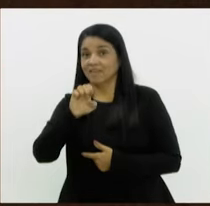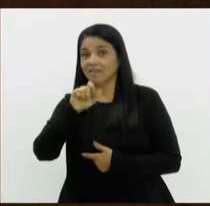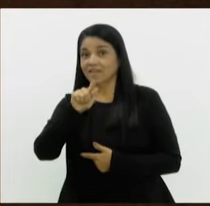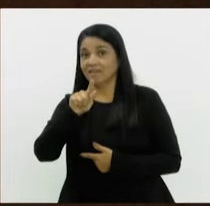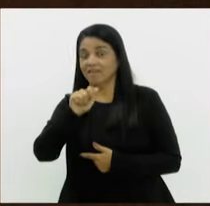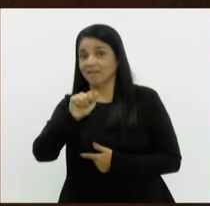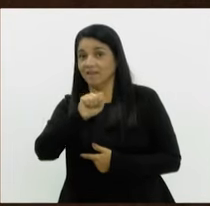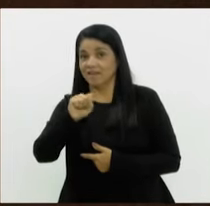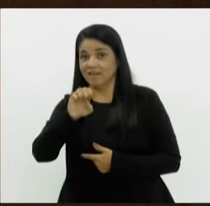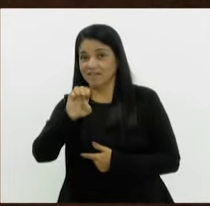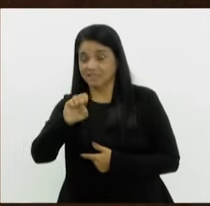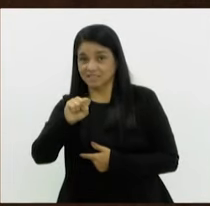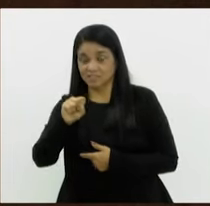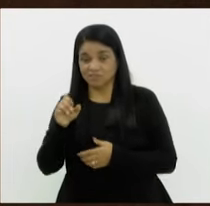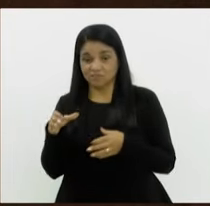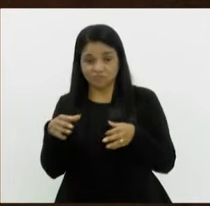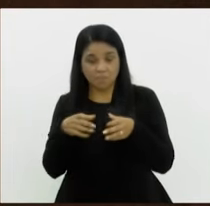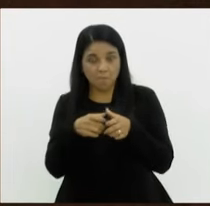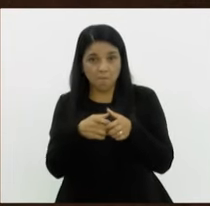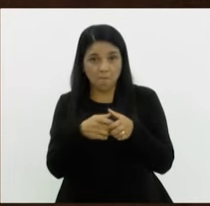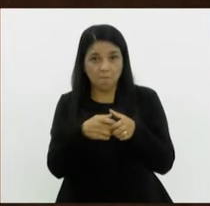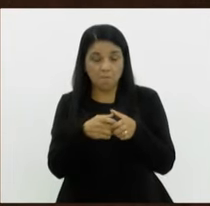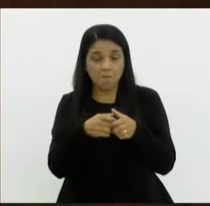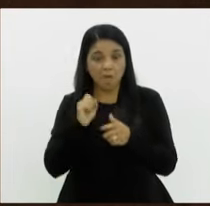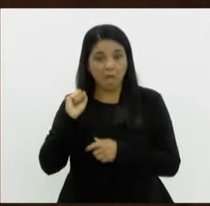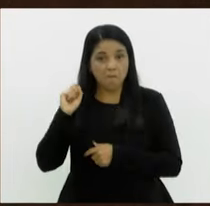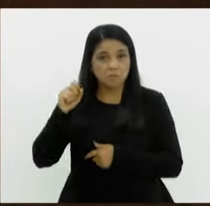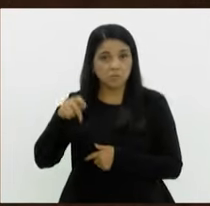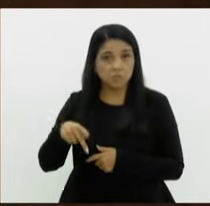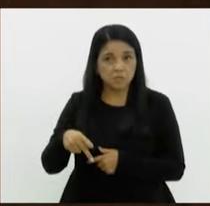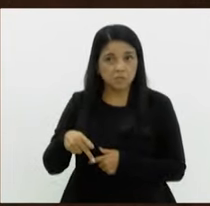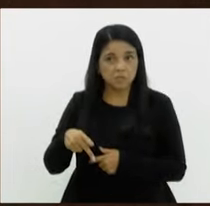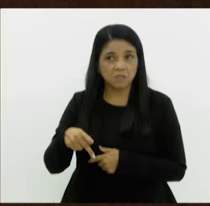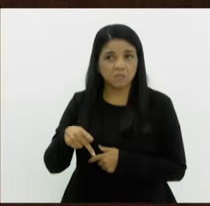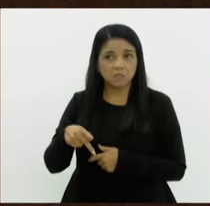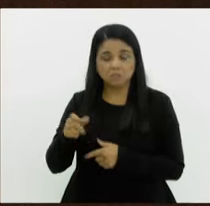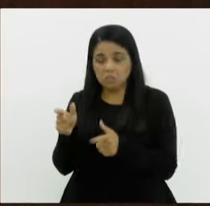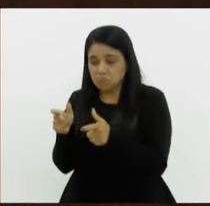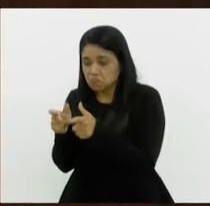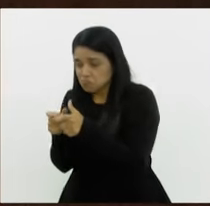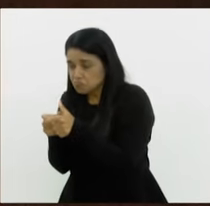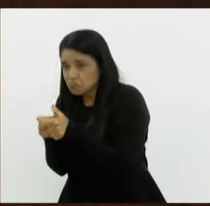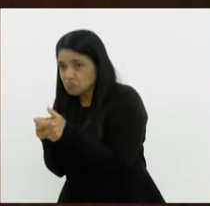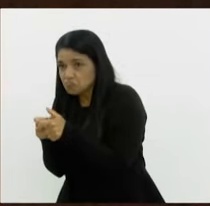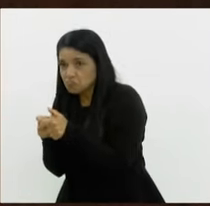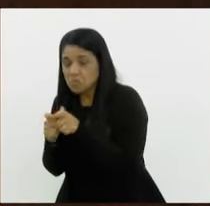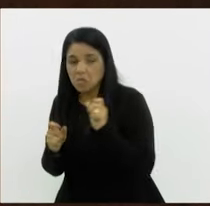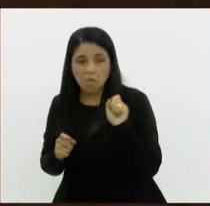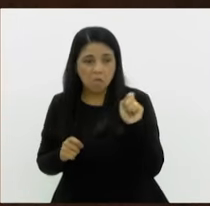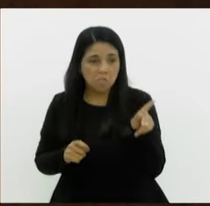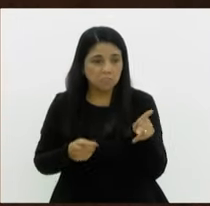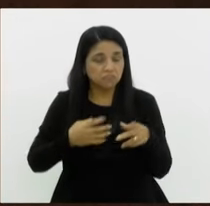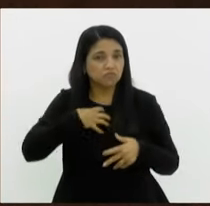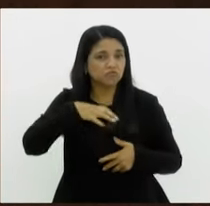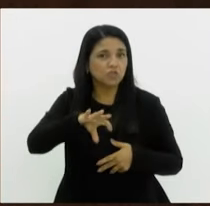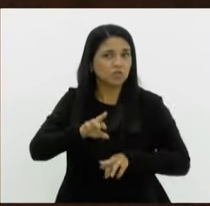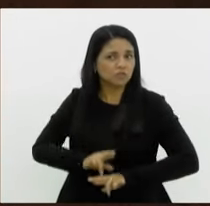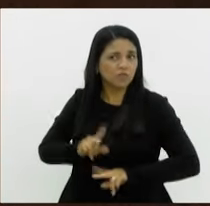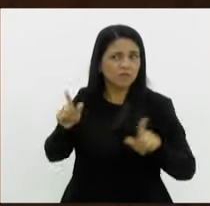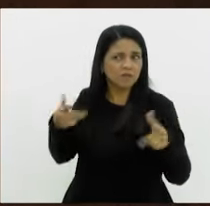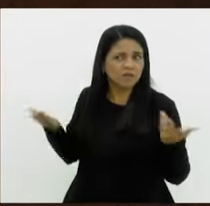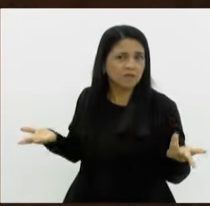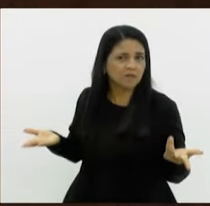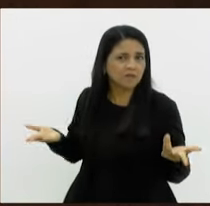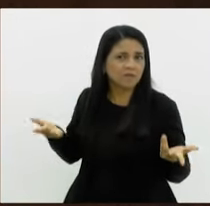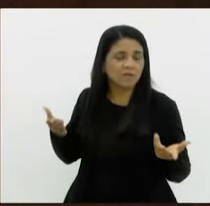do Degás, a grande maioria, se aposenta de um jeito e uma pequena minoria se aposenta de um outro jeito.